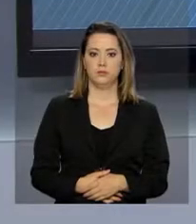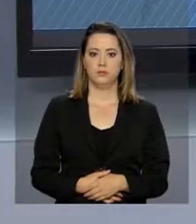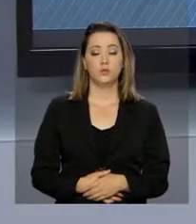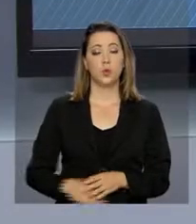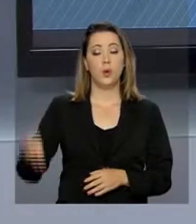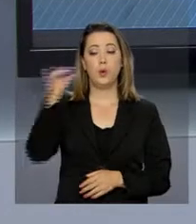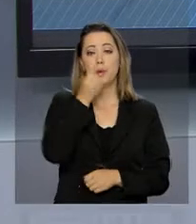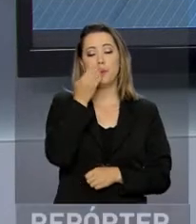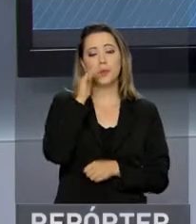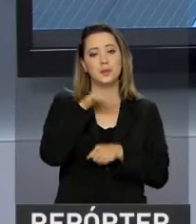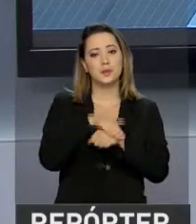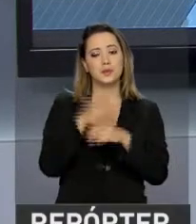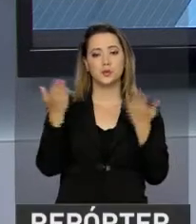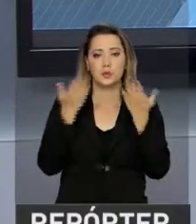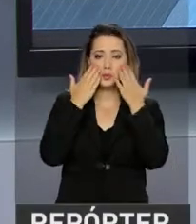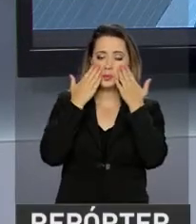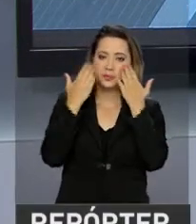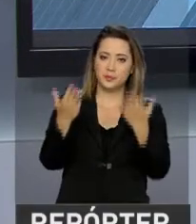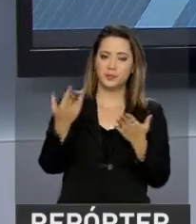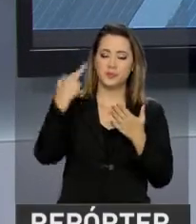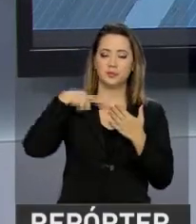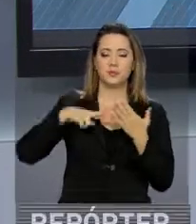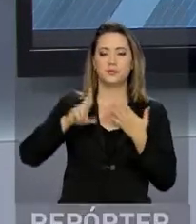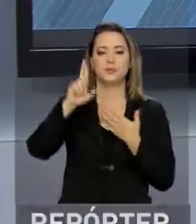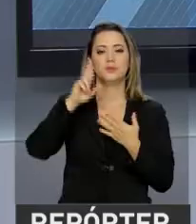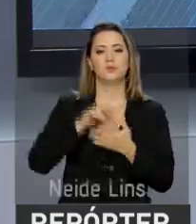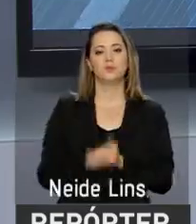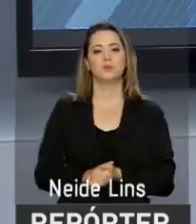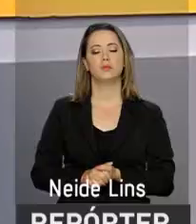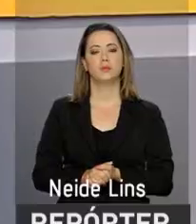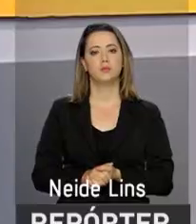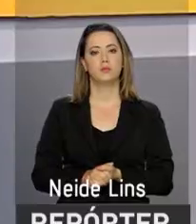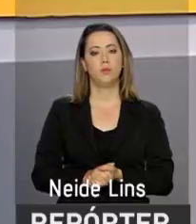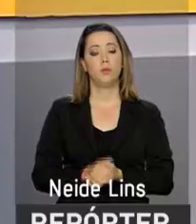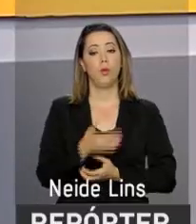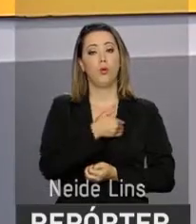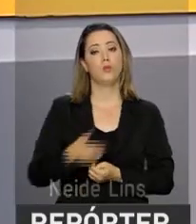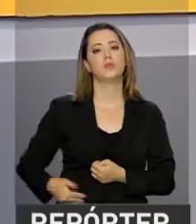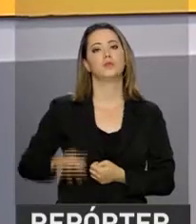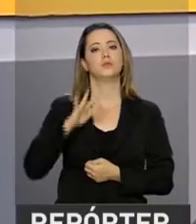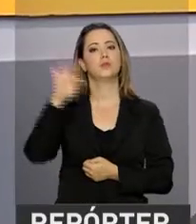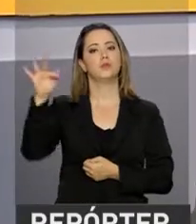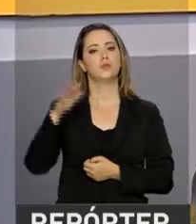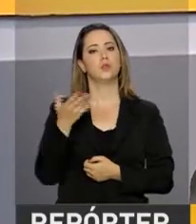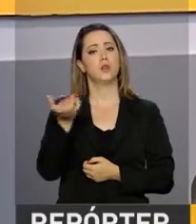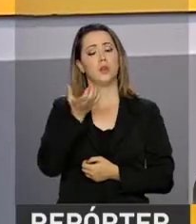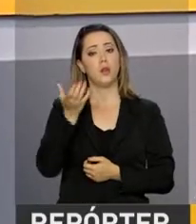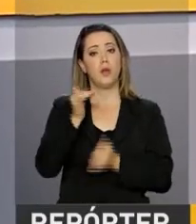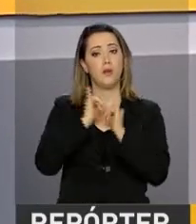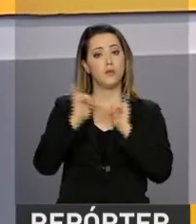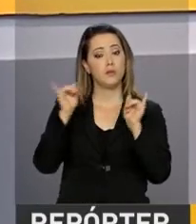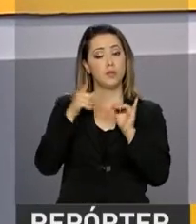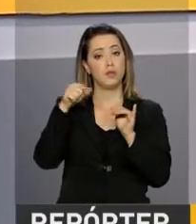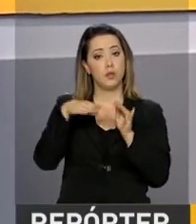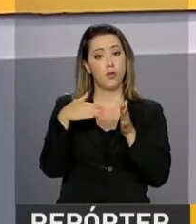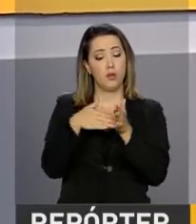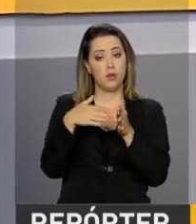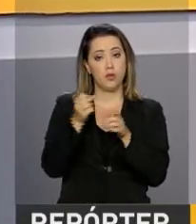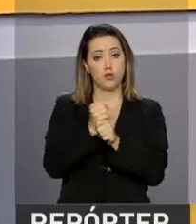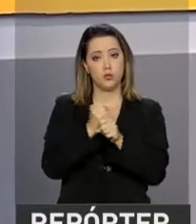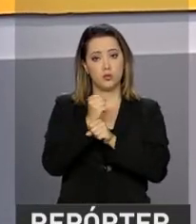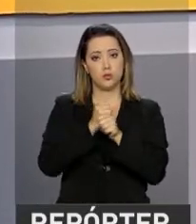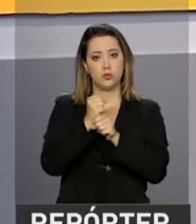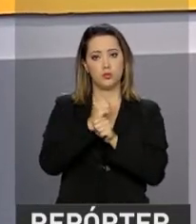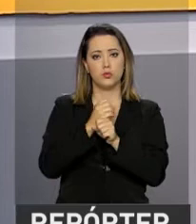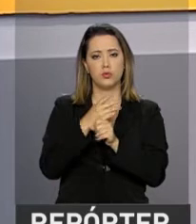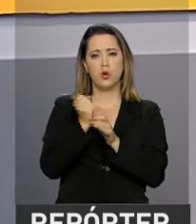Olá, boa noite. No ar, mais uma edição do Repórter NBR. O governo federal pretende lançar até o final do ano o